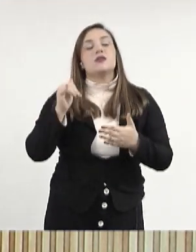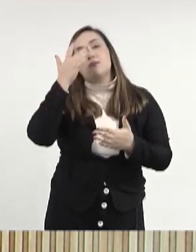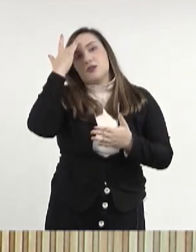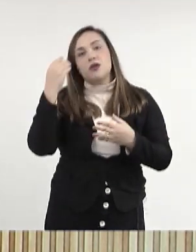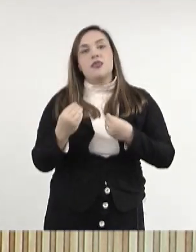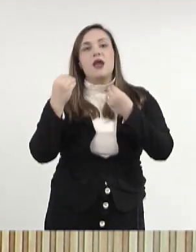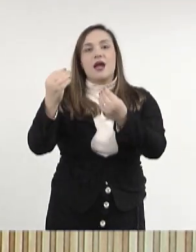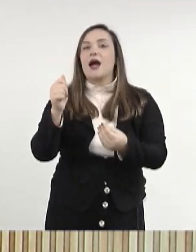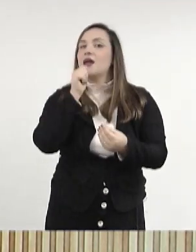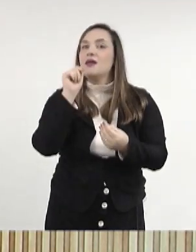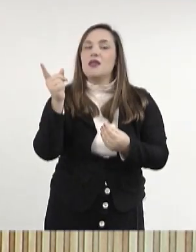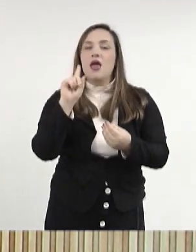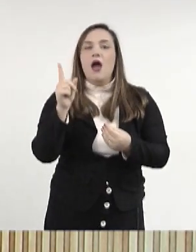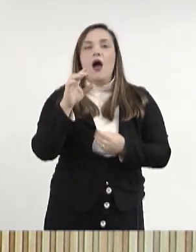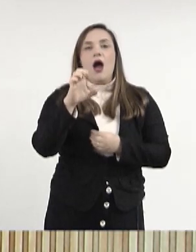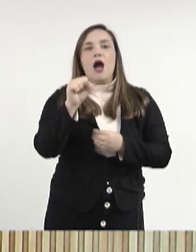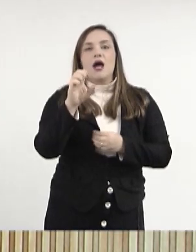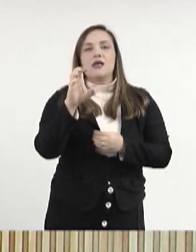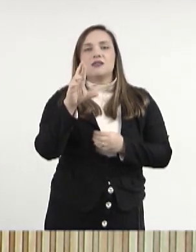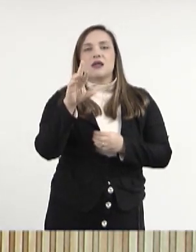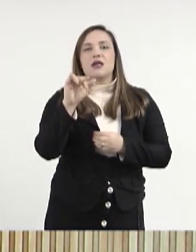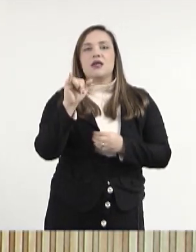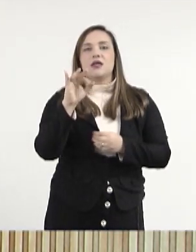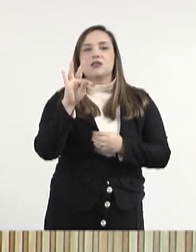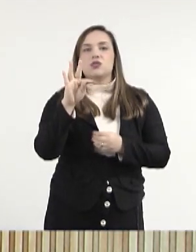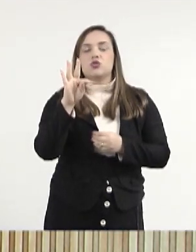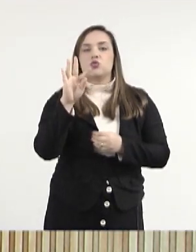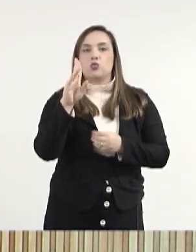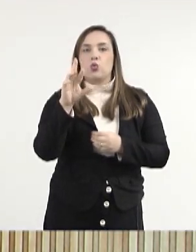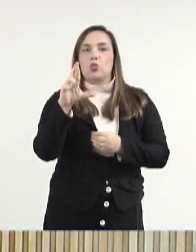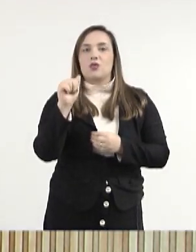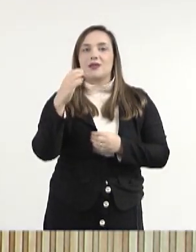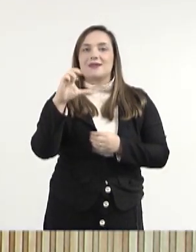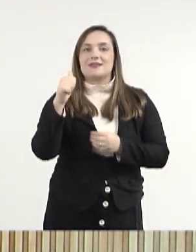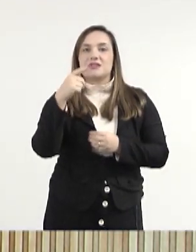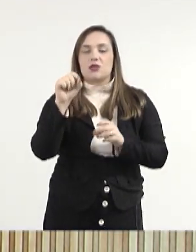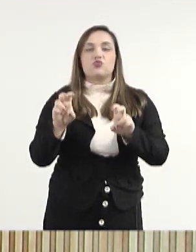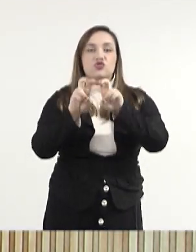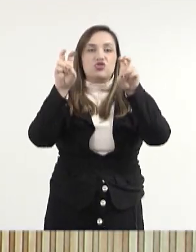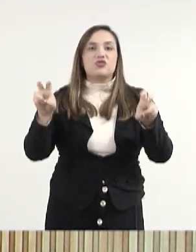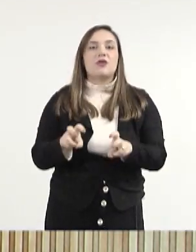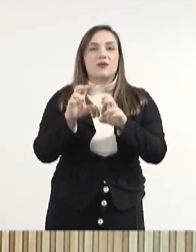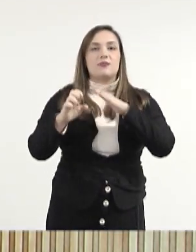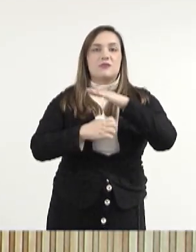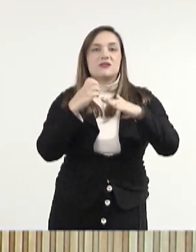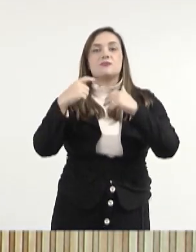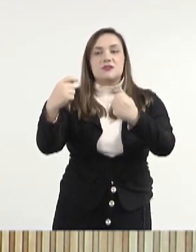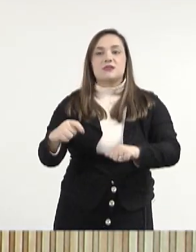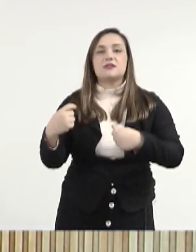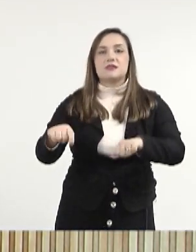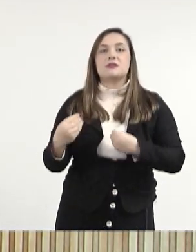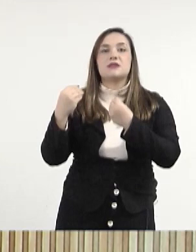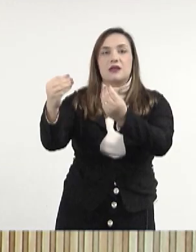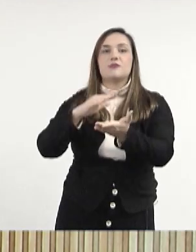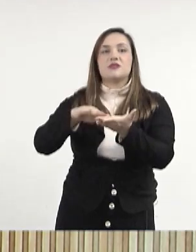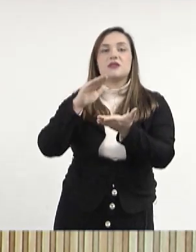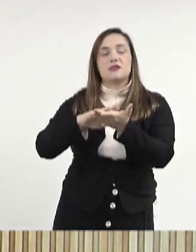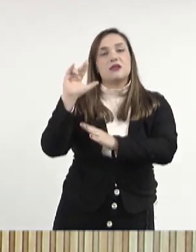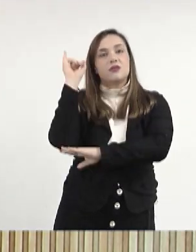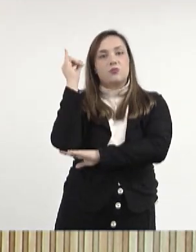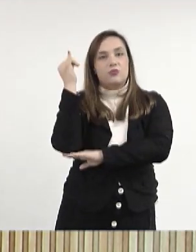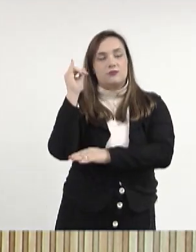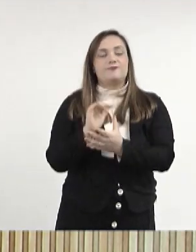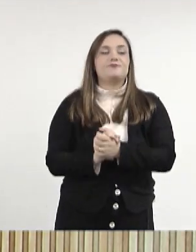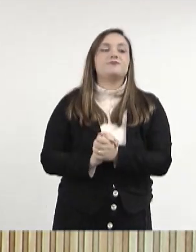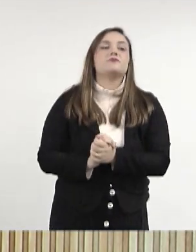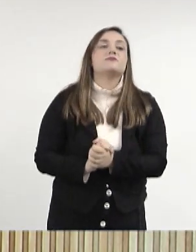entregou a escrituração fiscal digital, que é um documento digital que as empresas precisam entregar para a Secretaria de Estado de Fazenda.